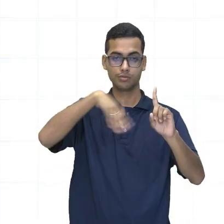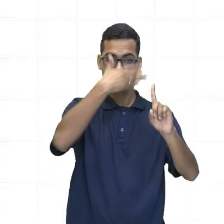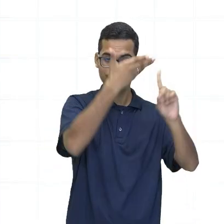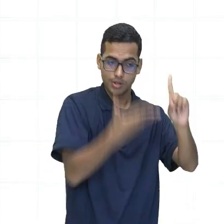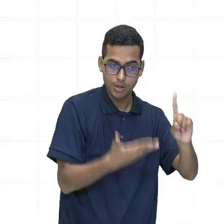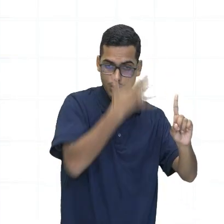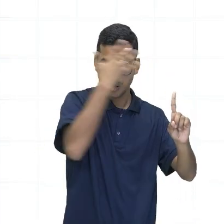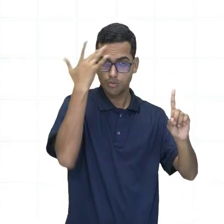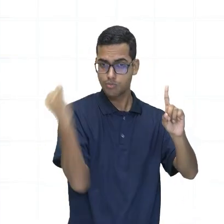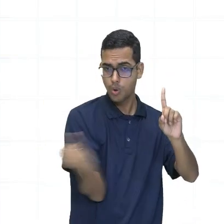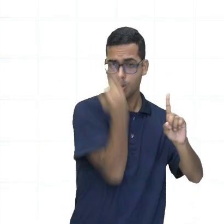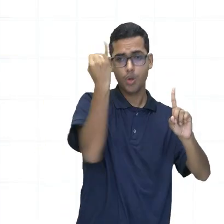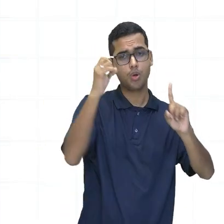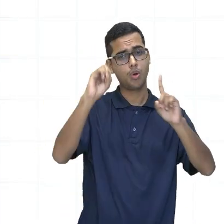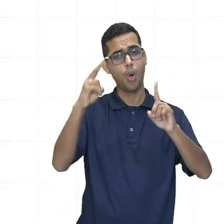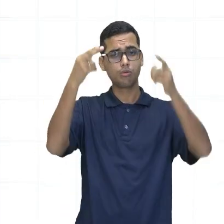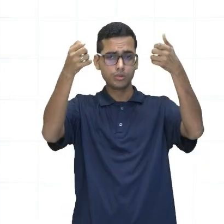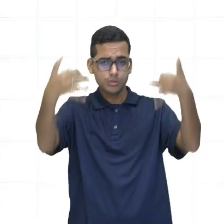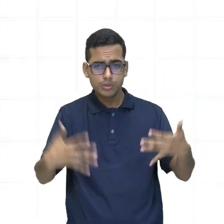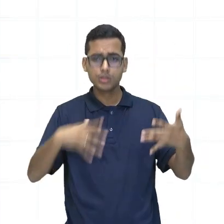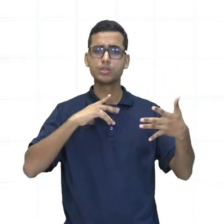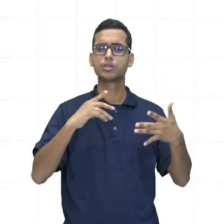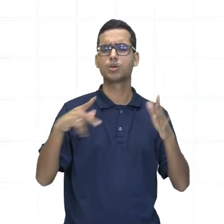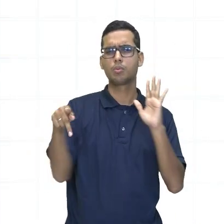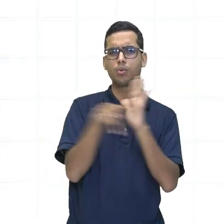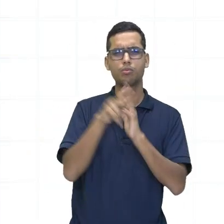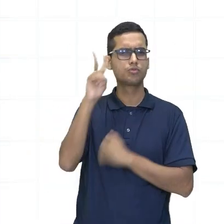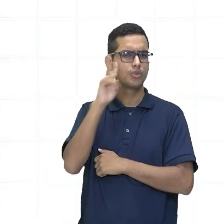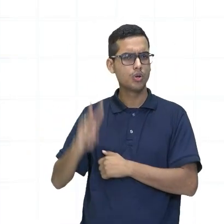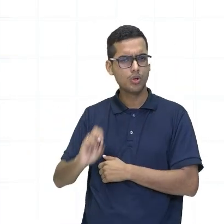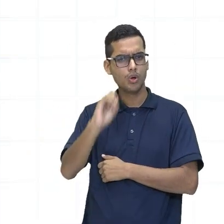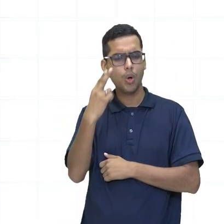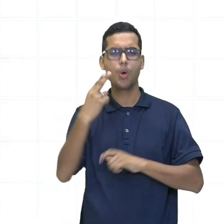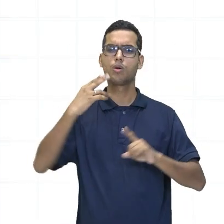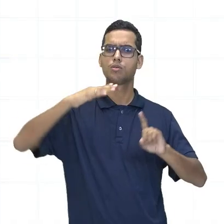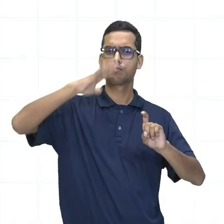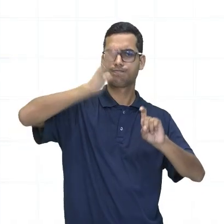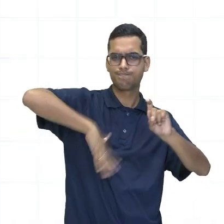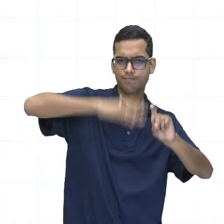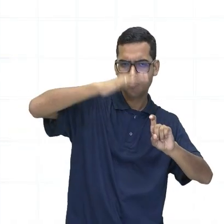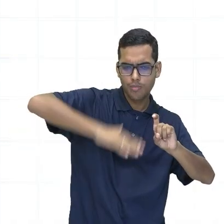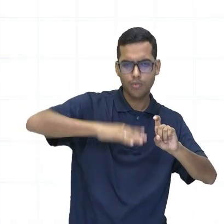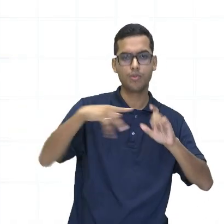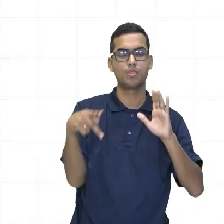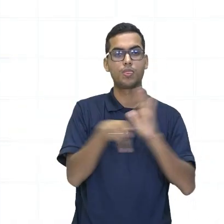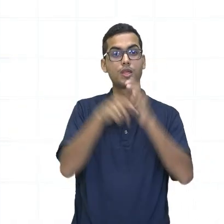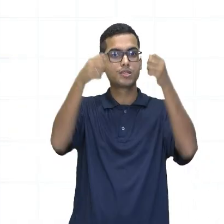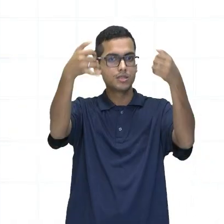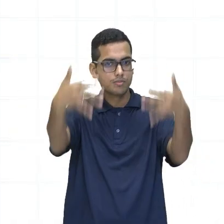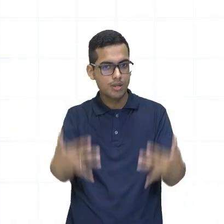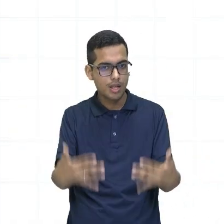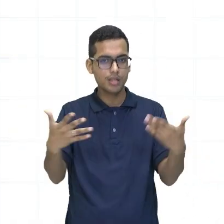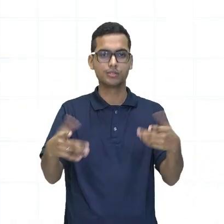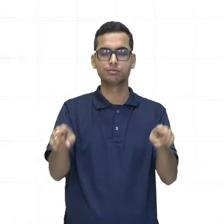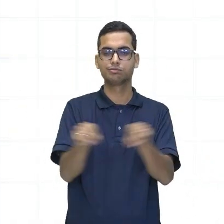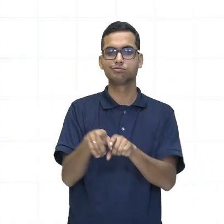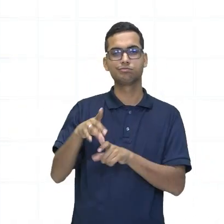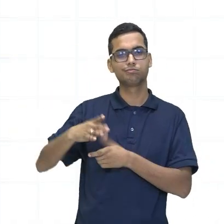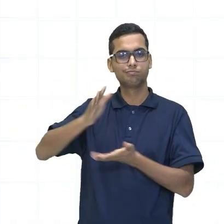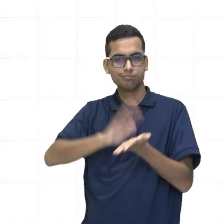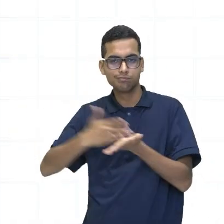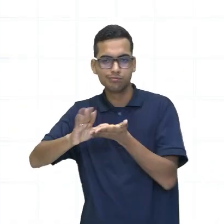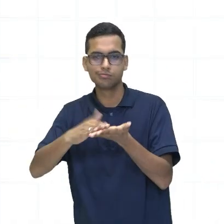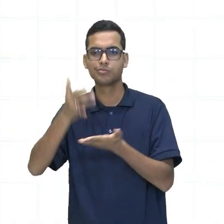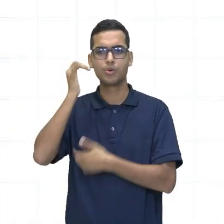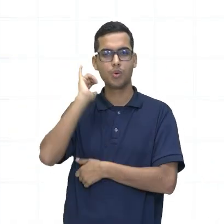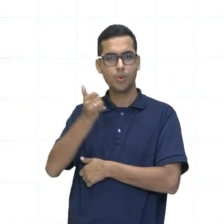fato histórico, ou mesmo uma lenda. Então, tudo isso é trabalhado dentro desse samba enredo, ou seja, nessa